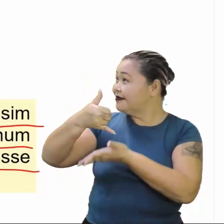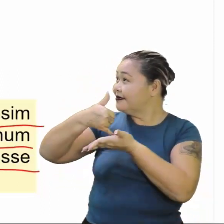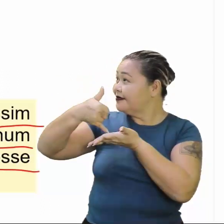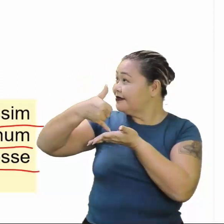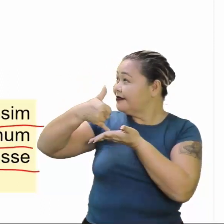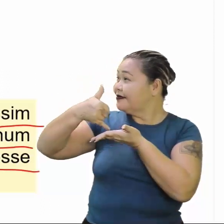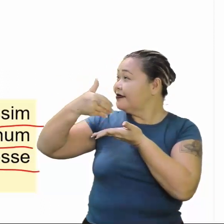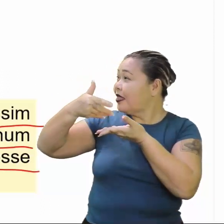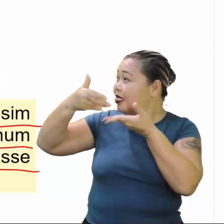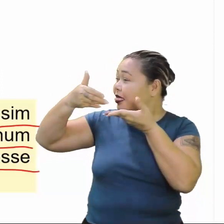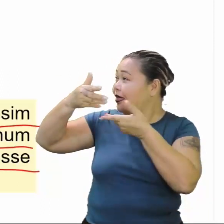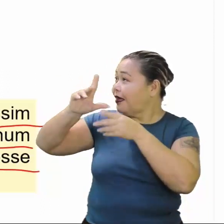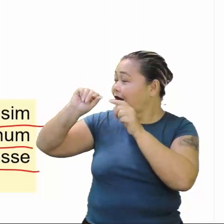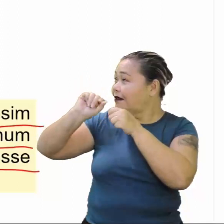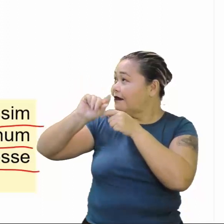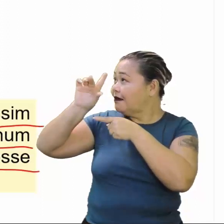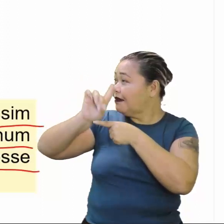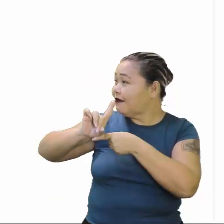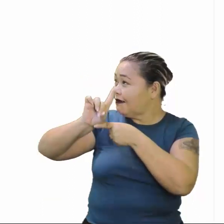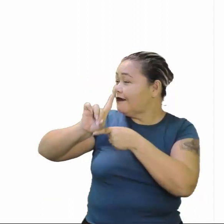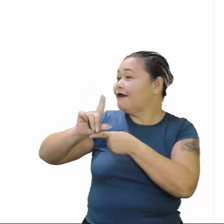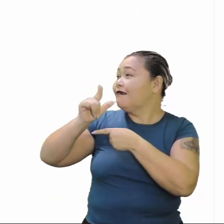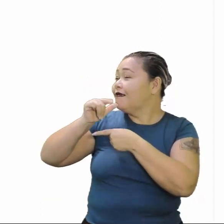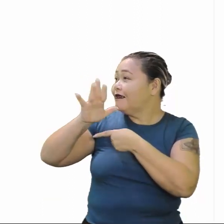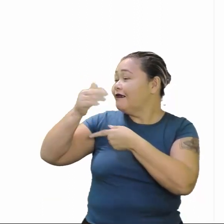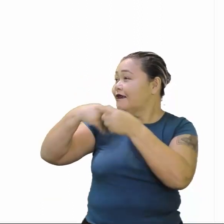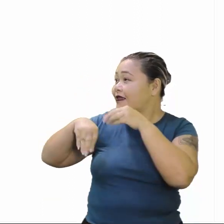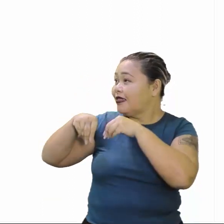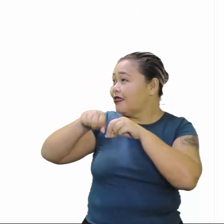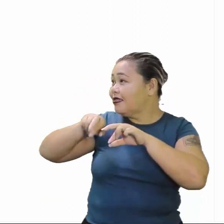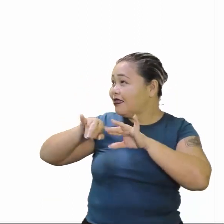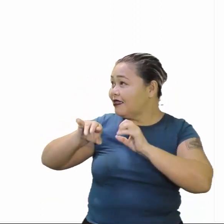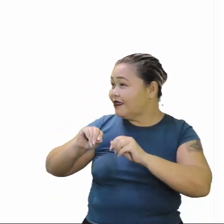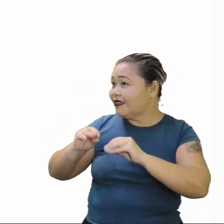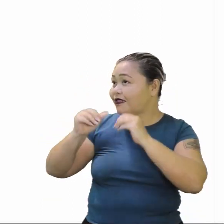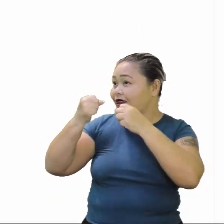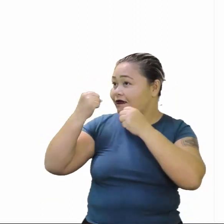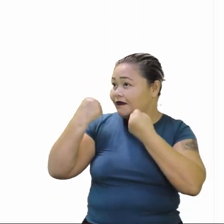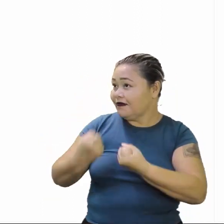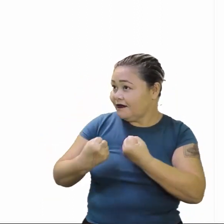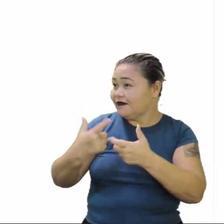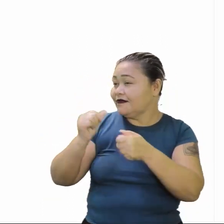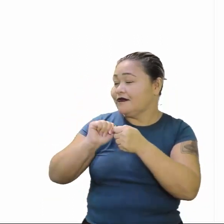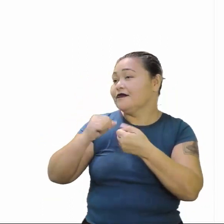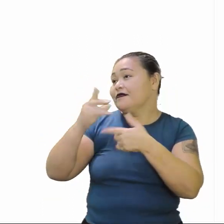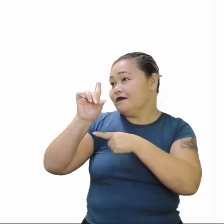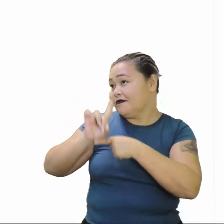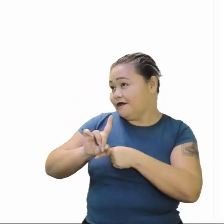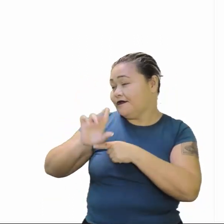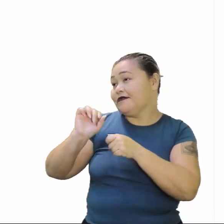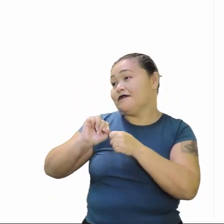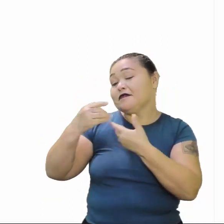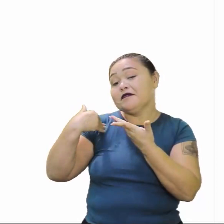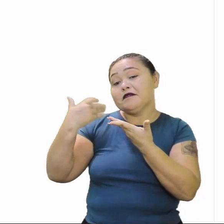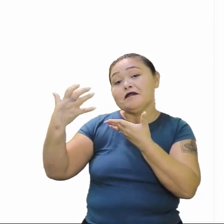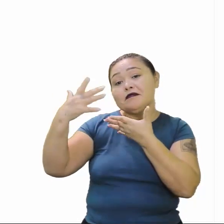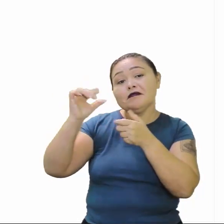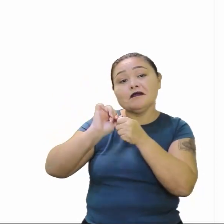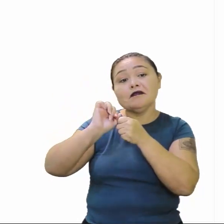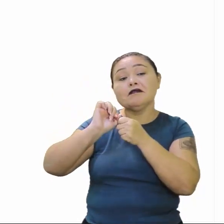do que a água menos denso do que a areia. Com relação a alguns fatores que afetam a